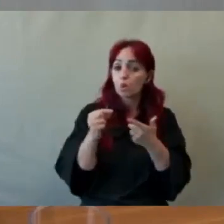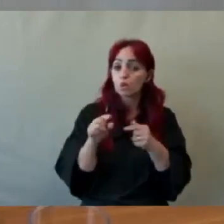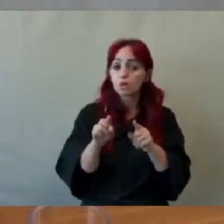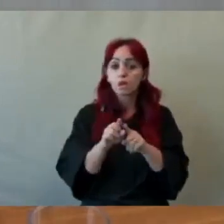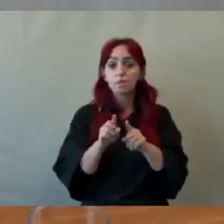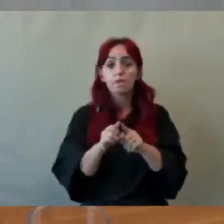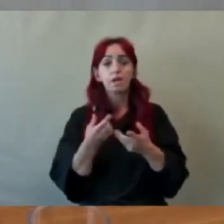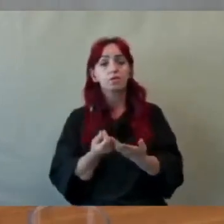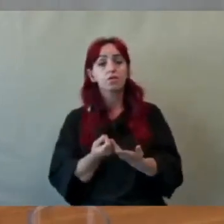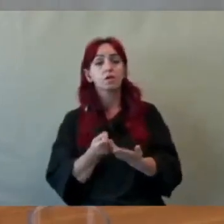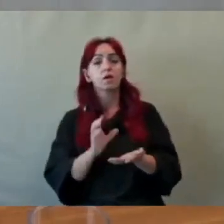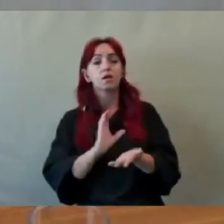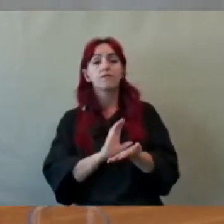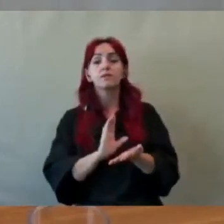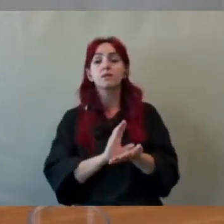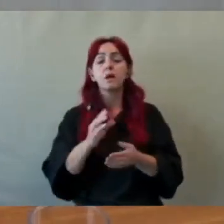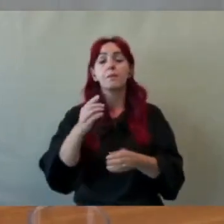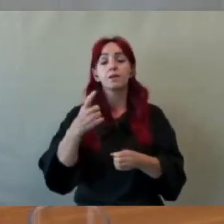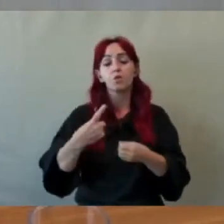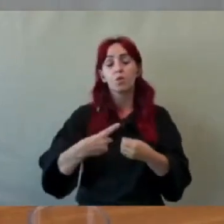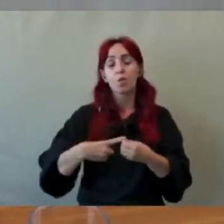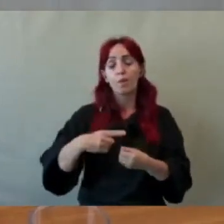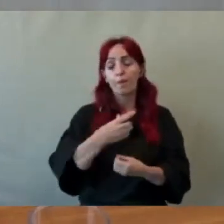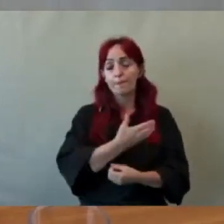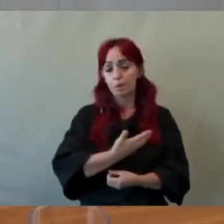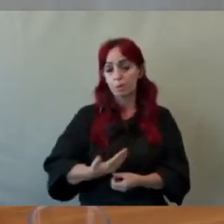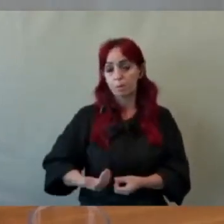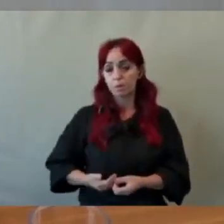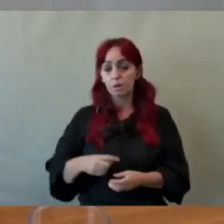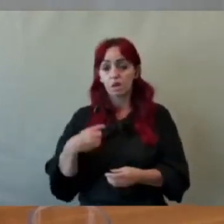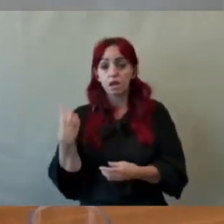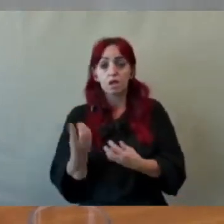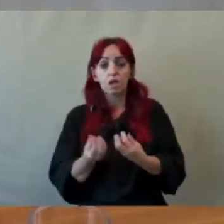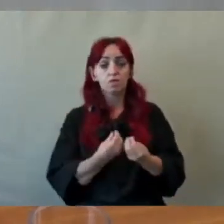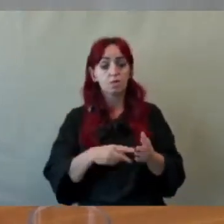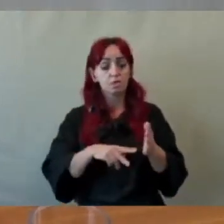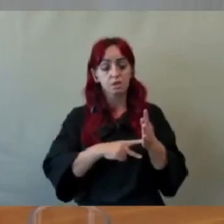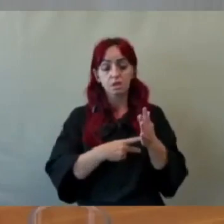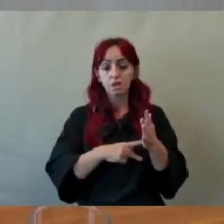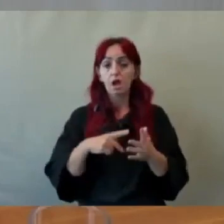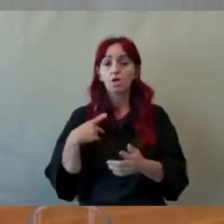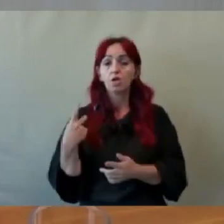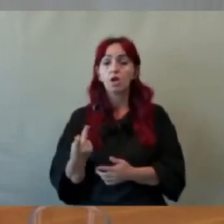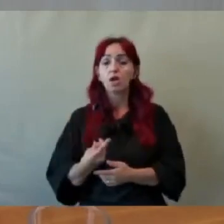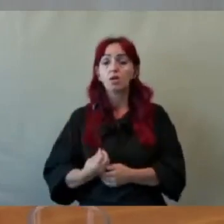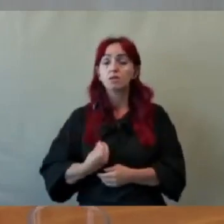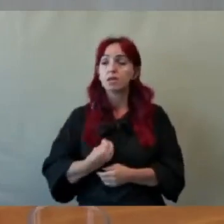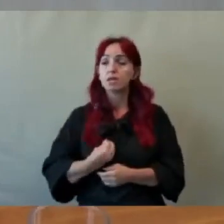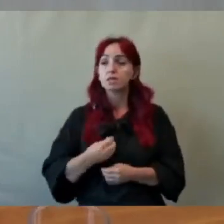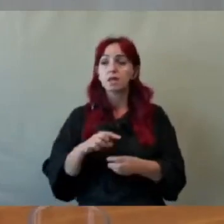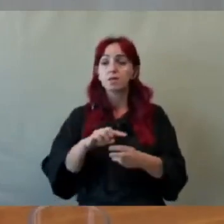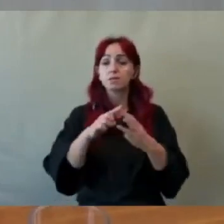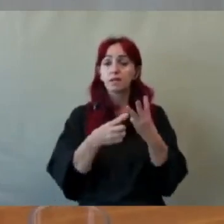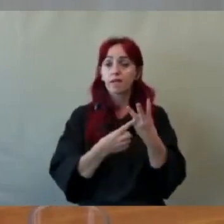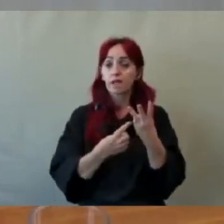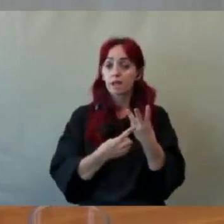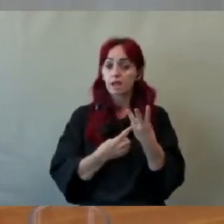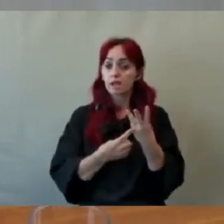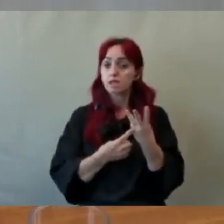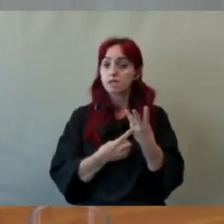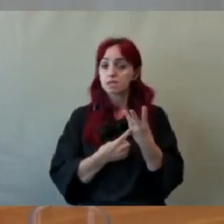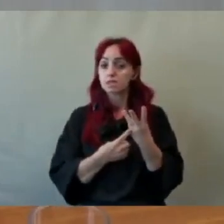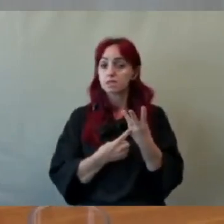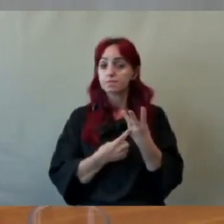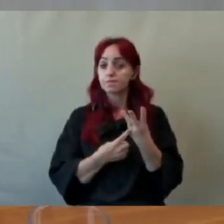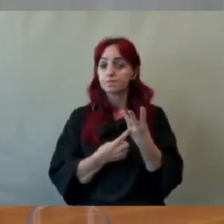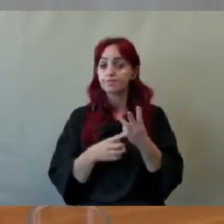financiamento público. E nós, enquanto entidade sindical, nós participamos das três etapas, né,